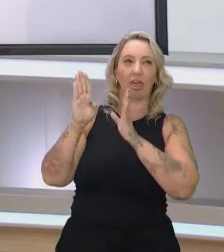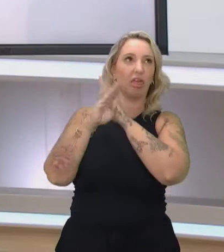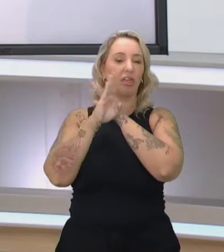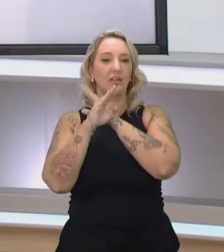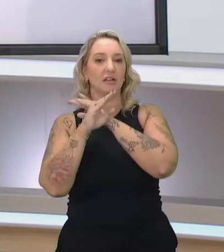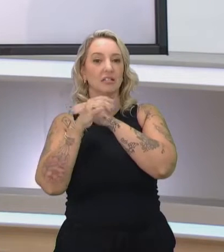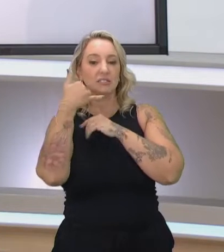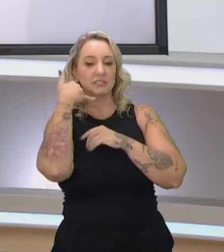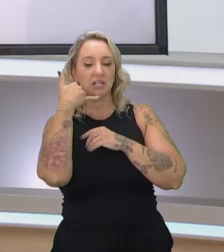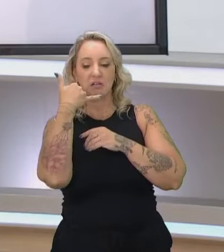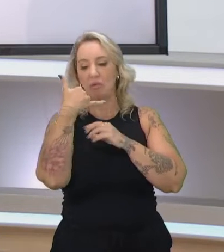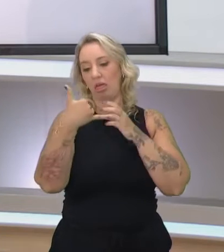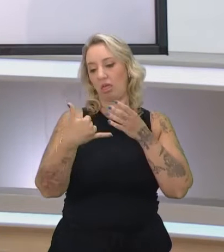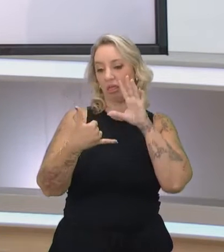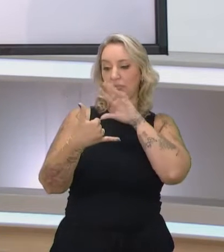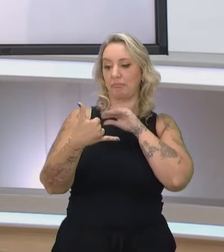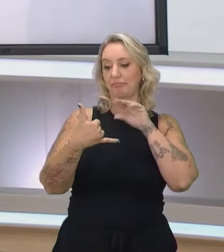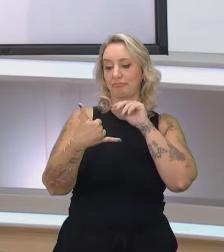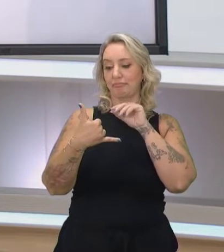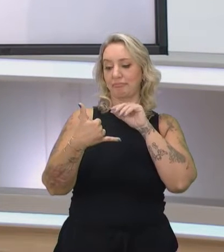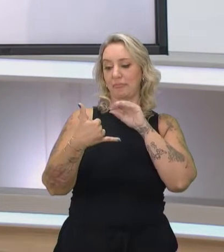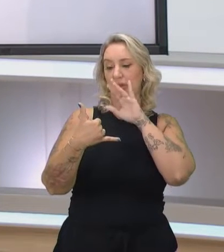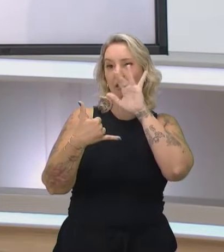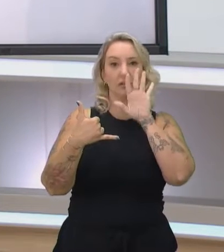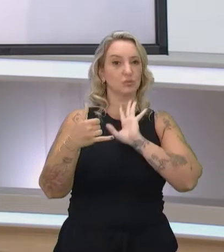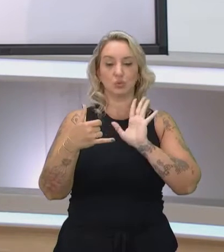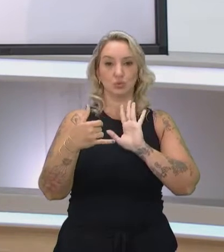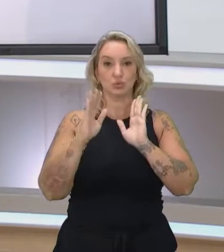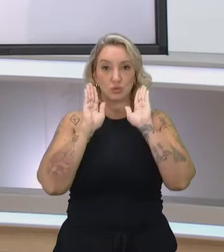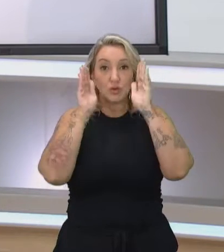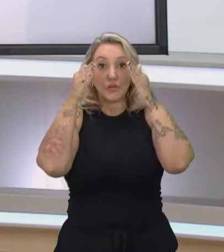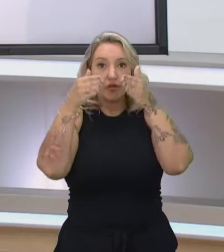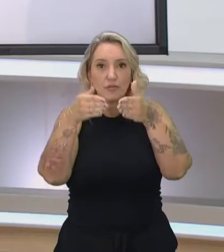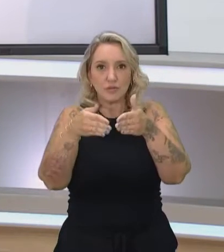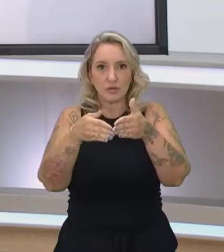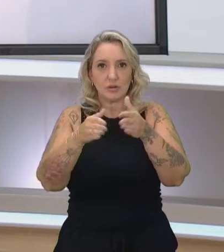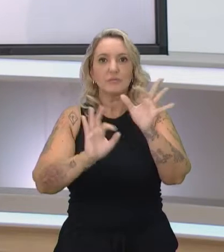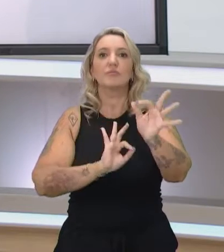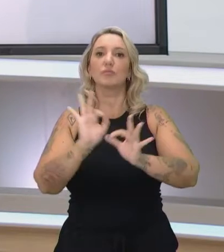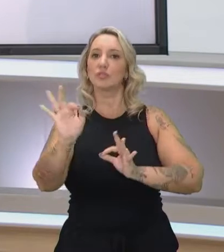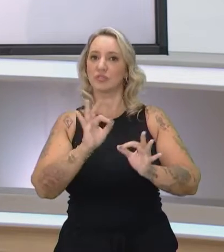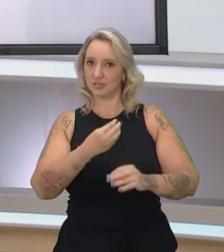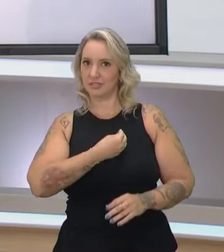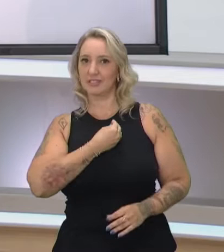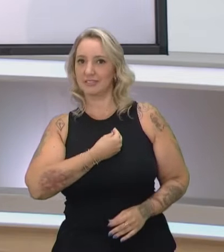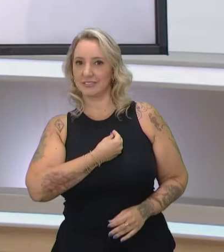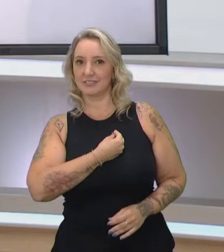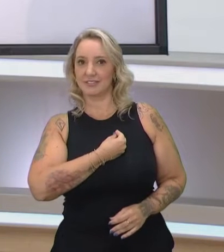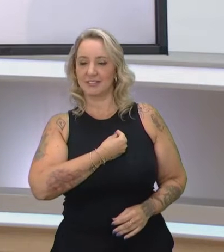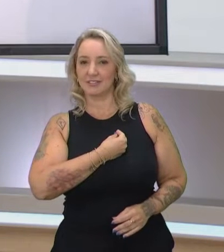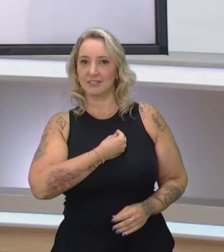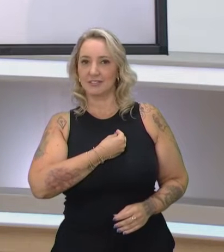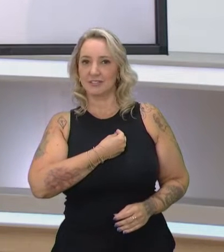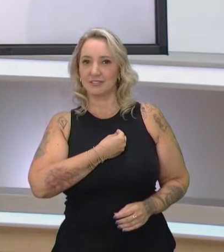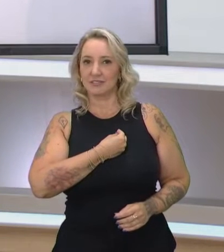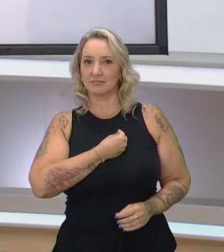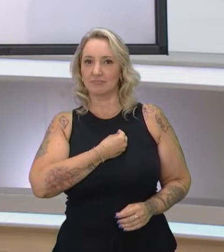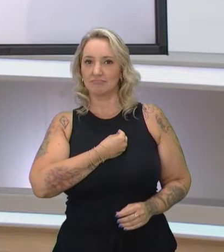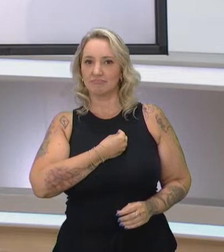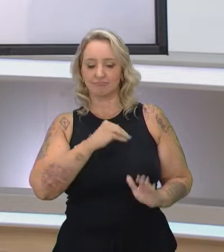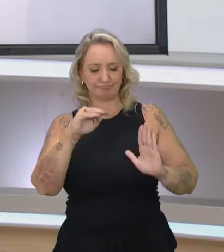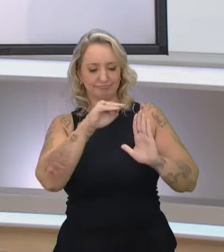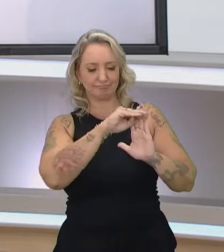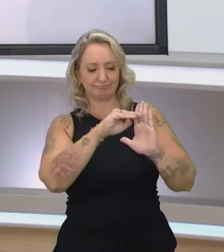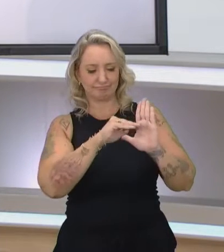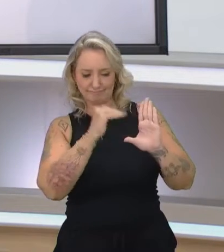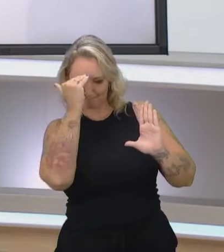que o celular nos distrai bastante. Focar mais no nosso projeto, né, na nossa ser mais disciplinado